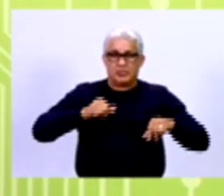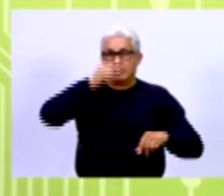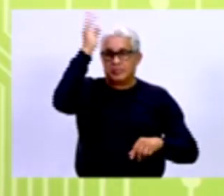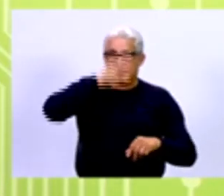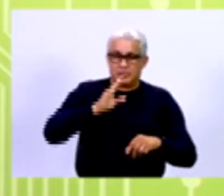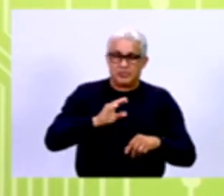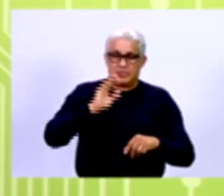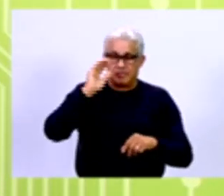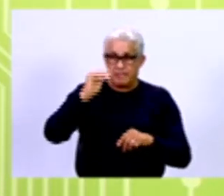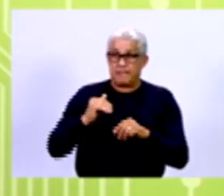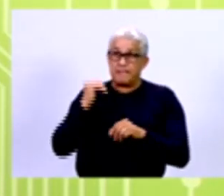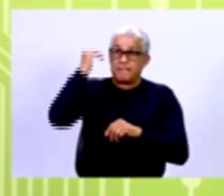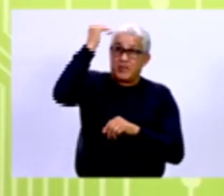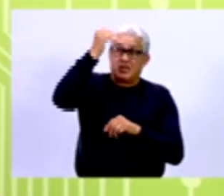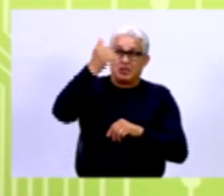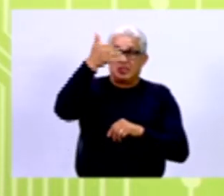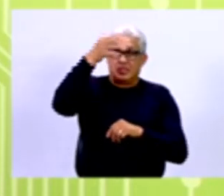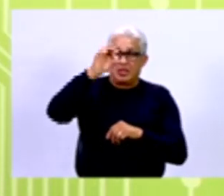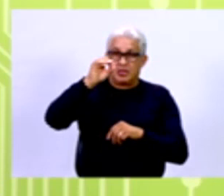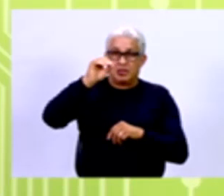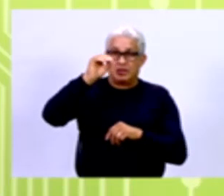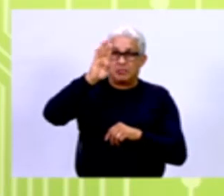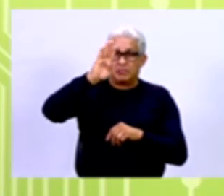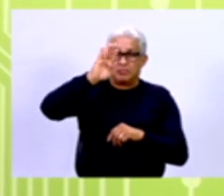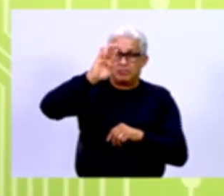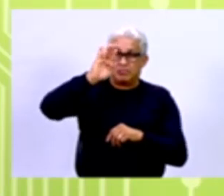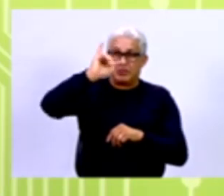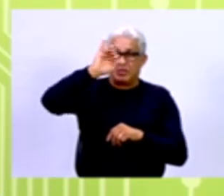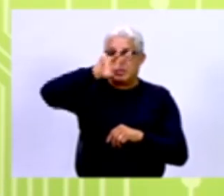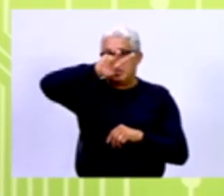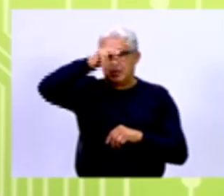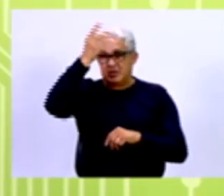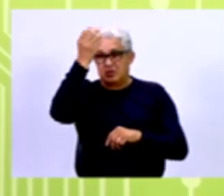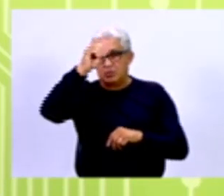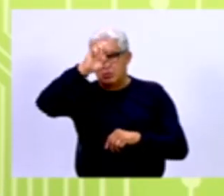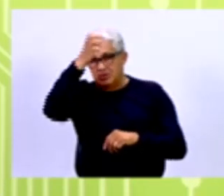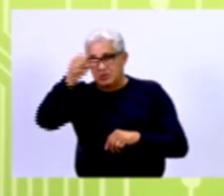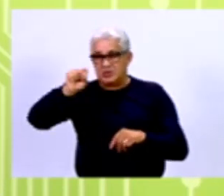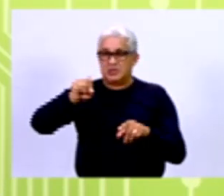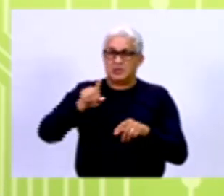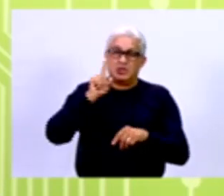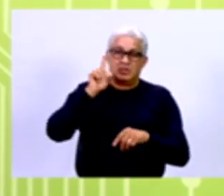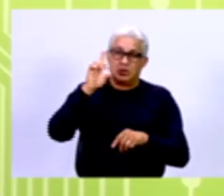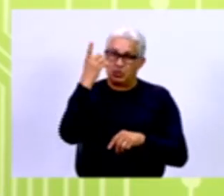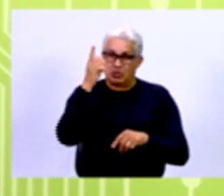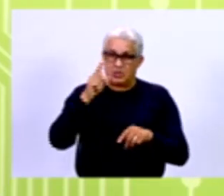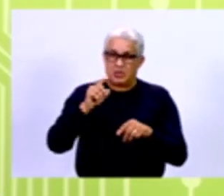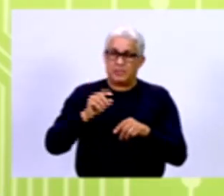de 10 bilhões de dólares de reservas internacionais para